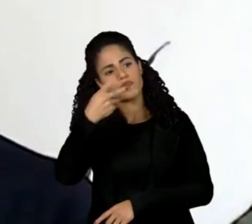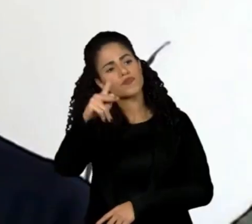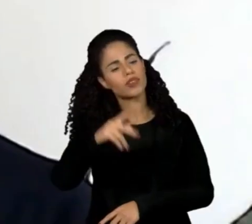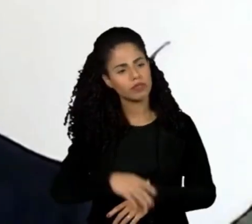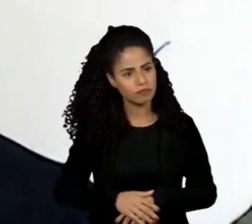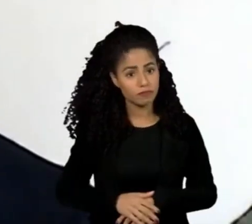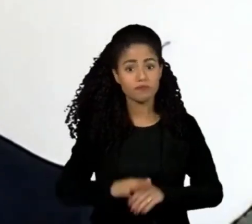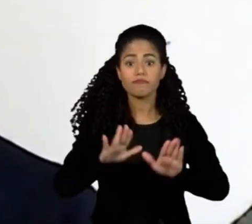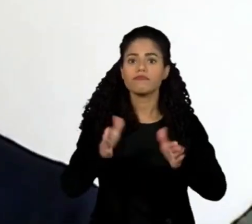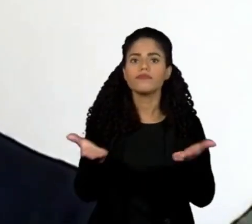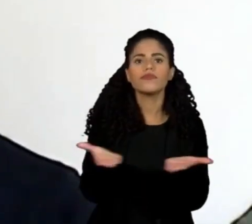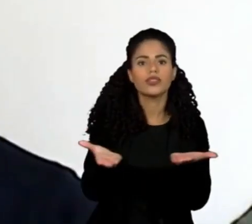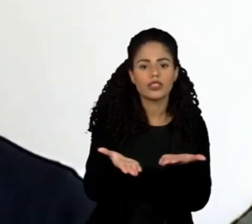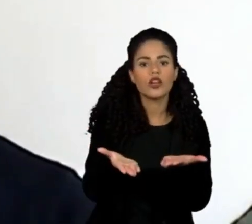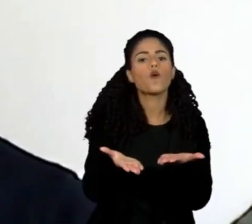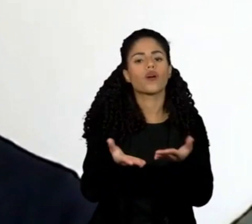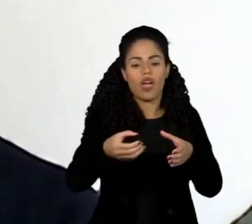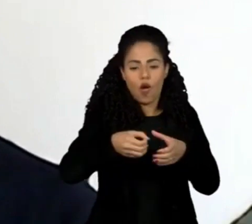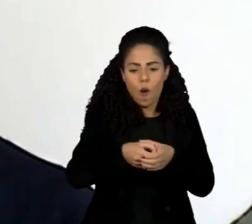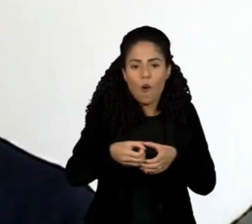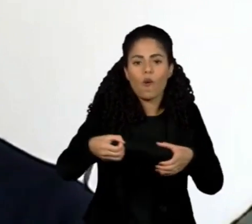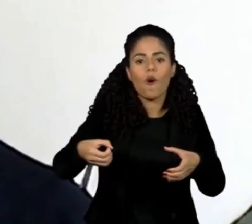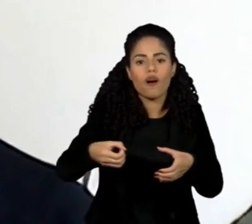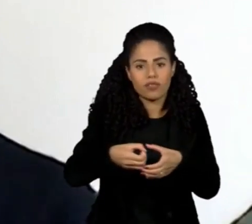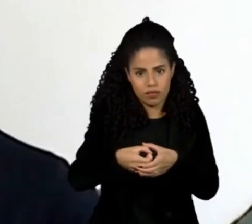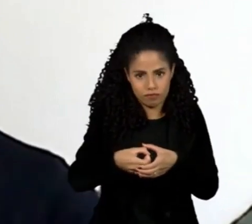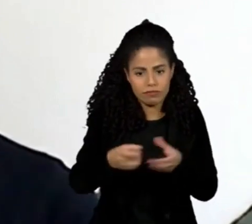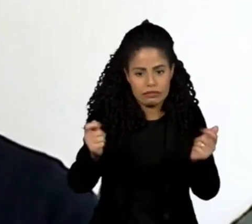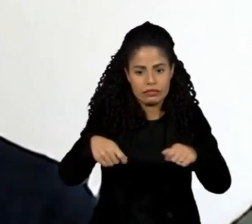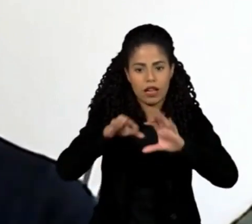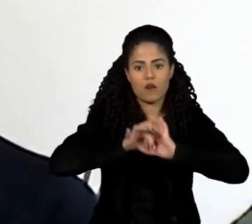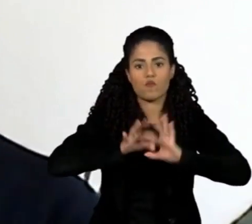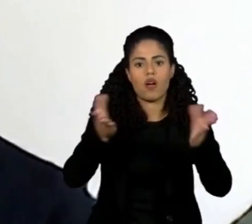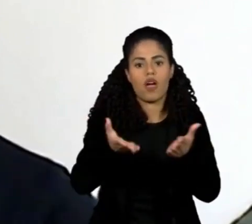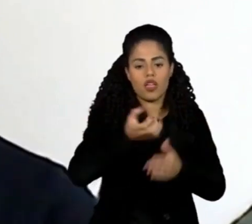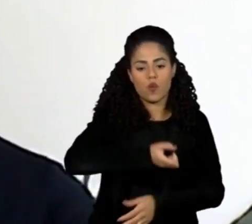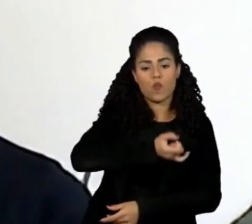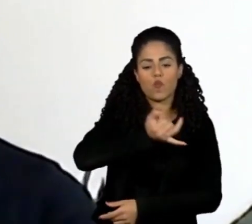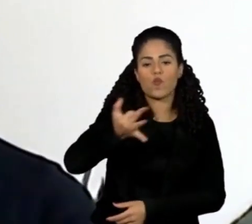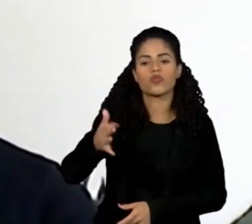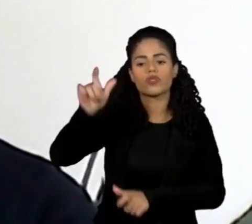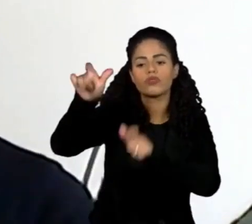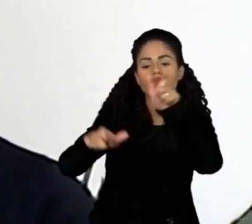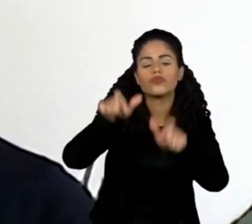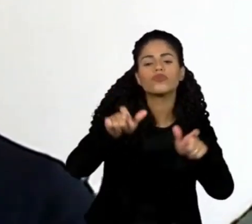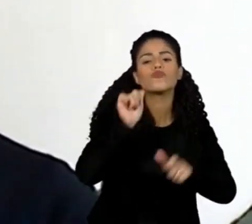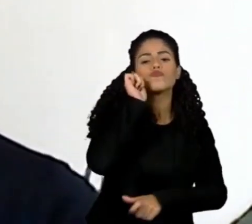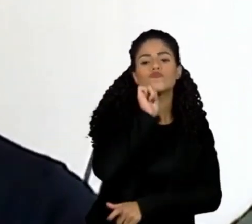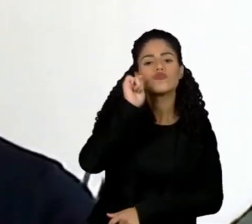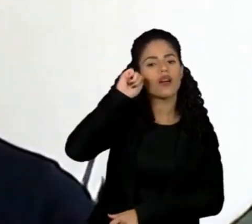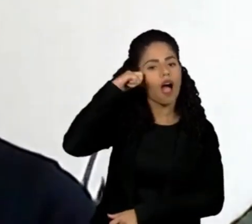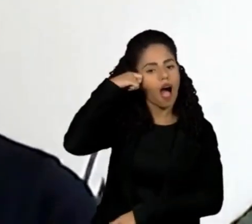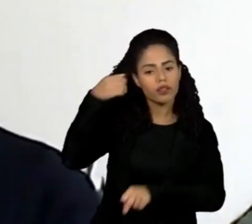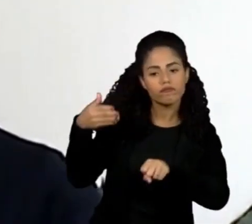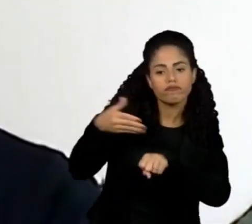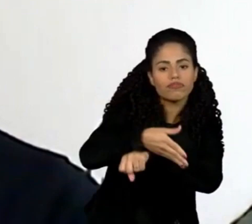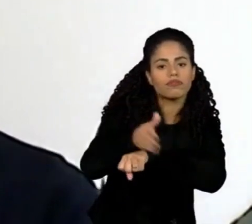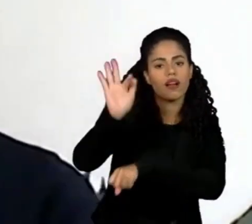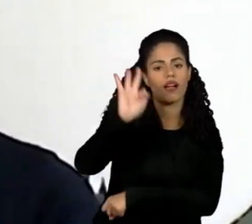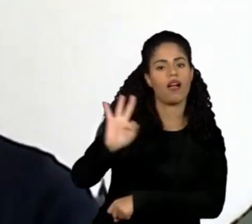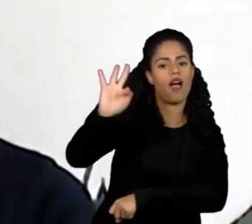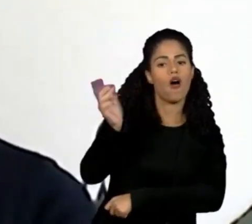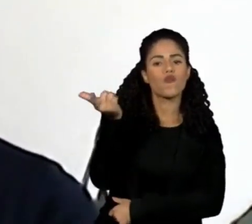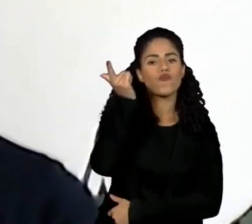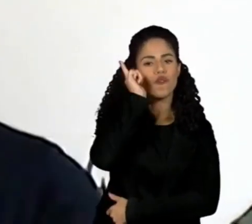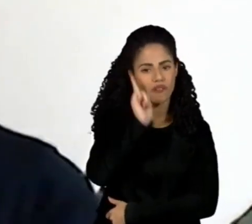eu citaria a política de cotas que tem permitido que o número muito maior de mulheres negras ingressa no ensino superior